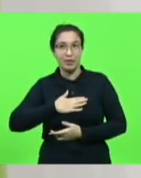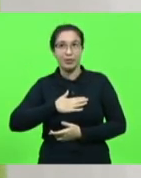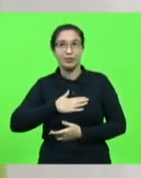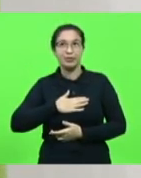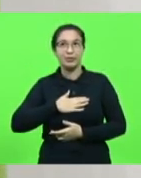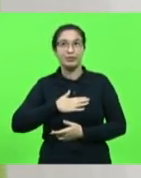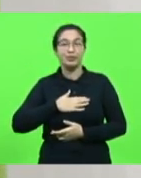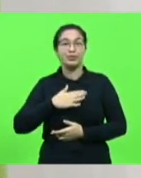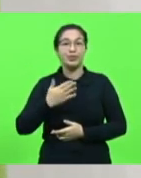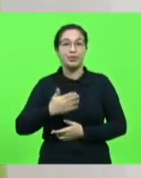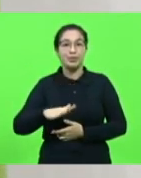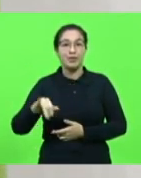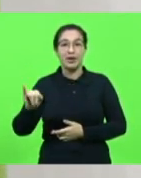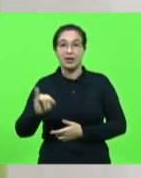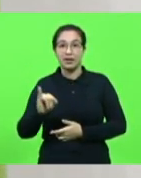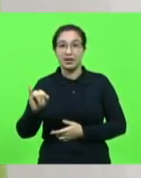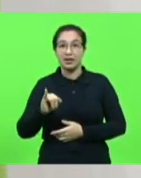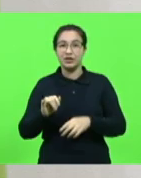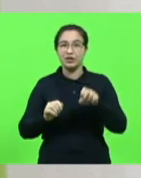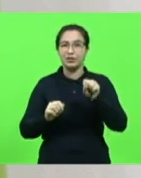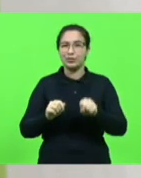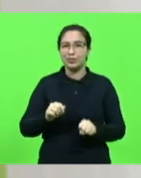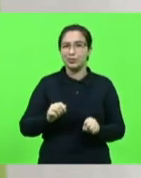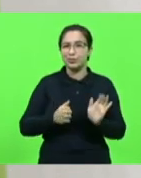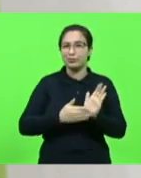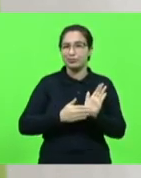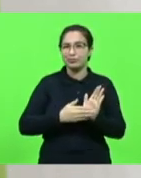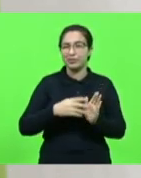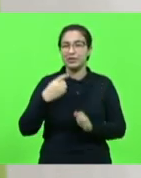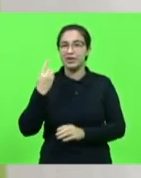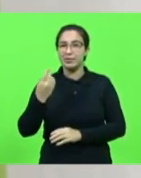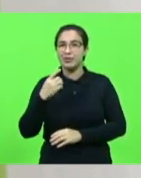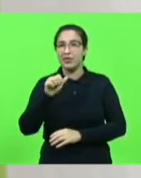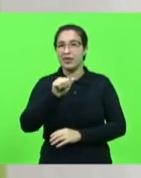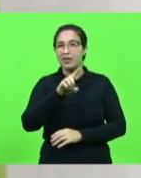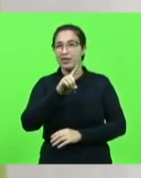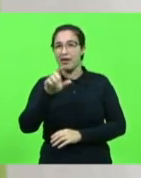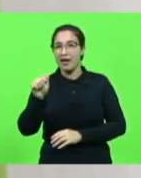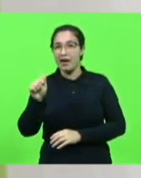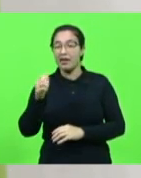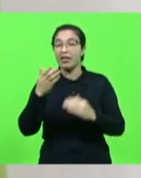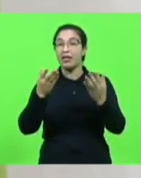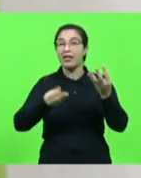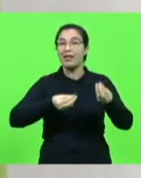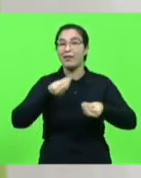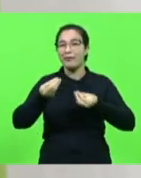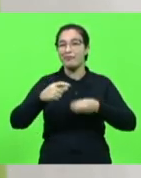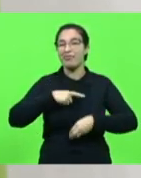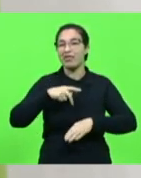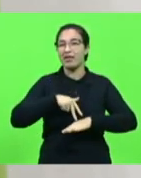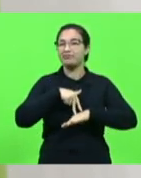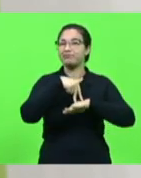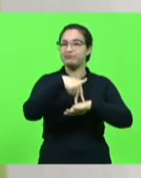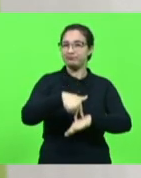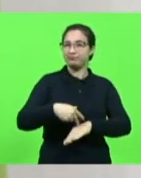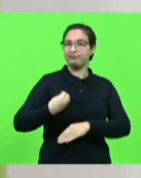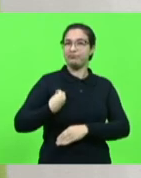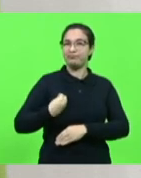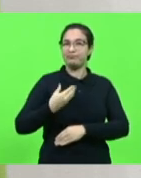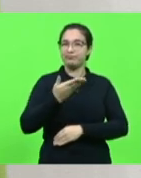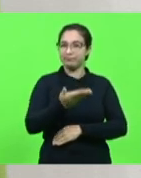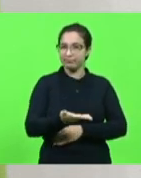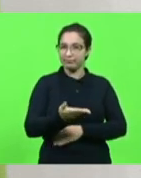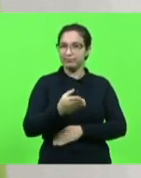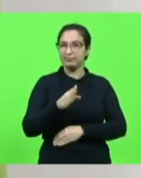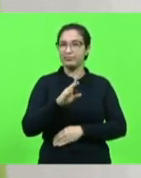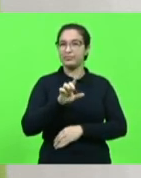Vale do Itajaí para o Sul, para homenagear a nossa deputada Ada De Luca, que tem uma grande presença na região da Amurel, na região de